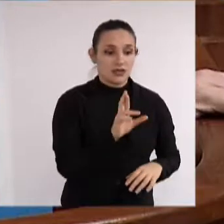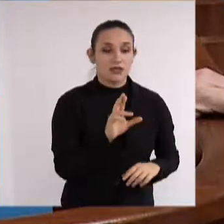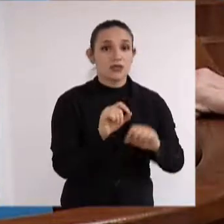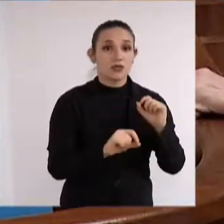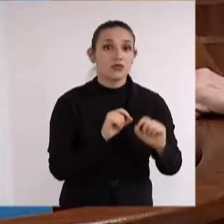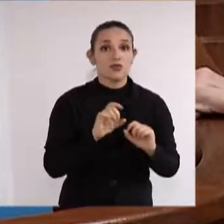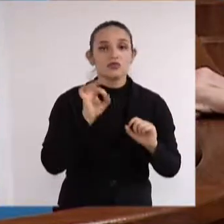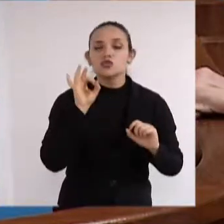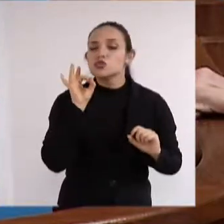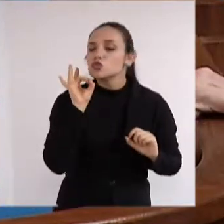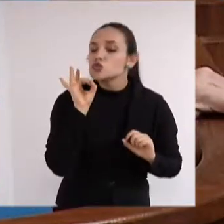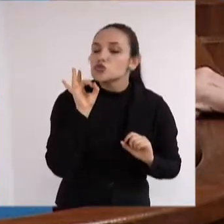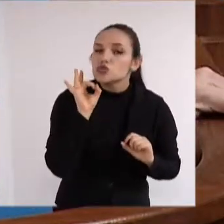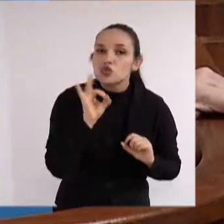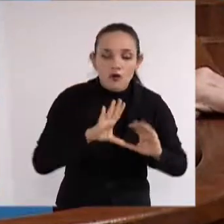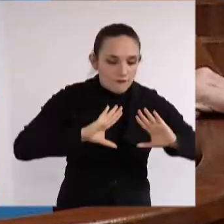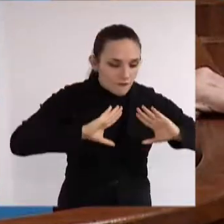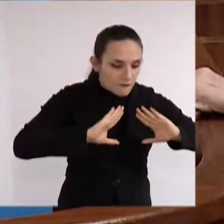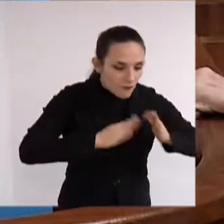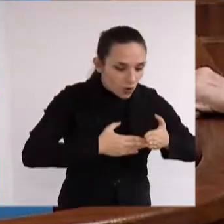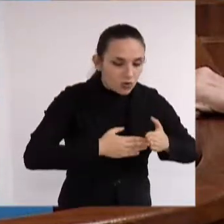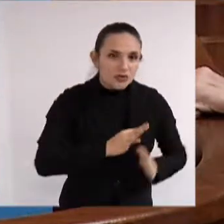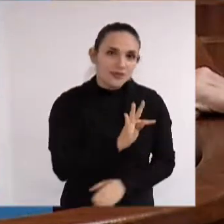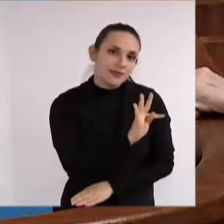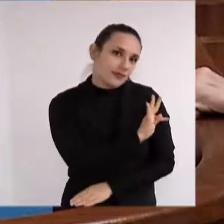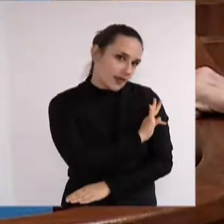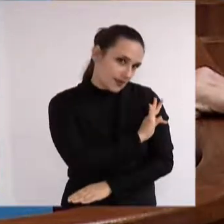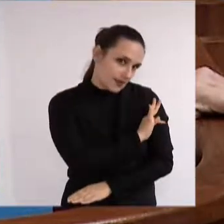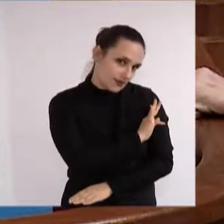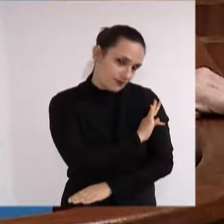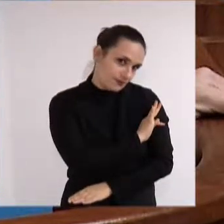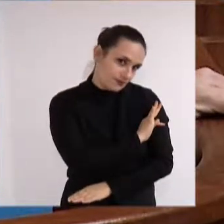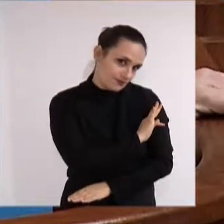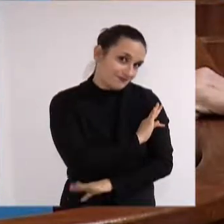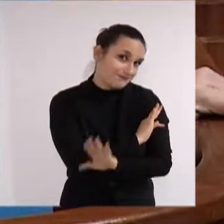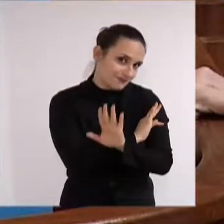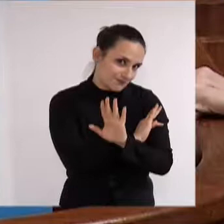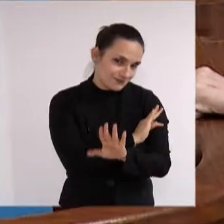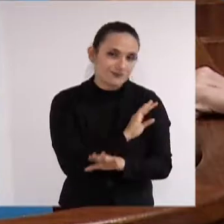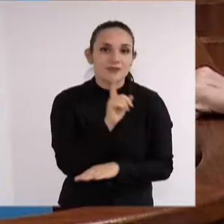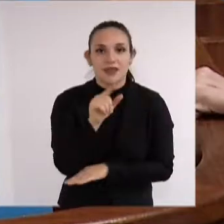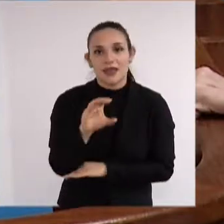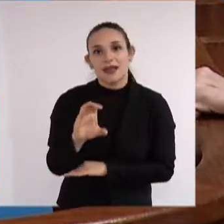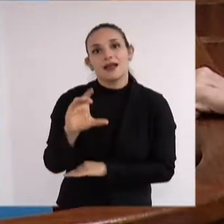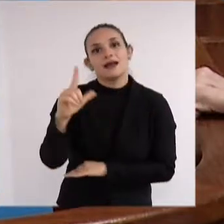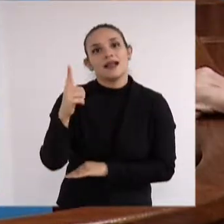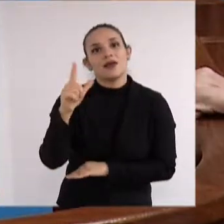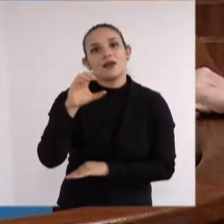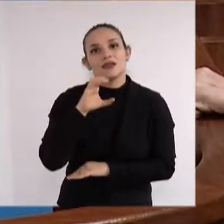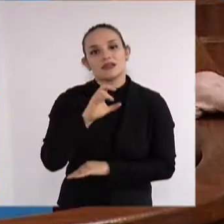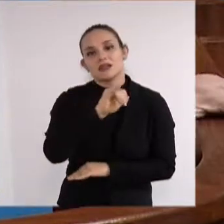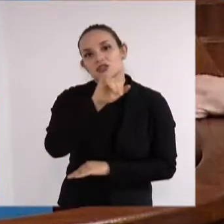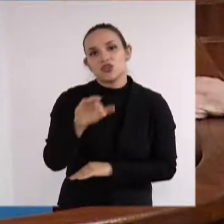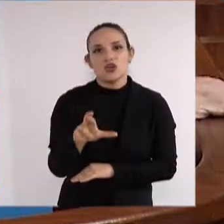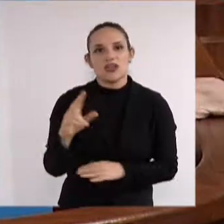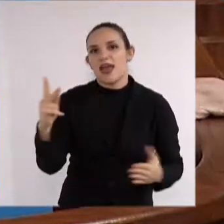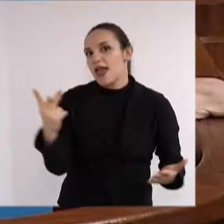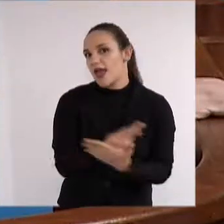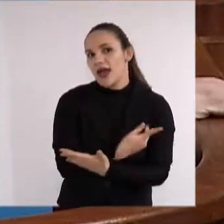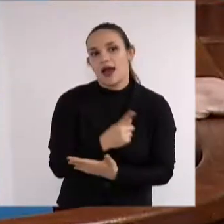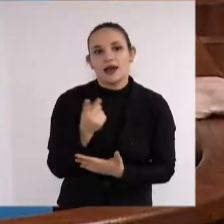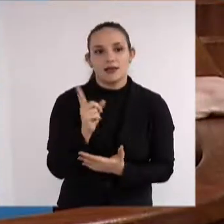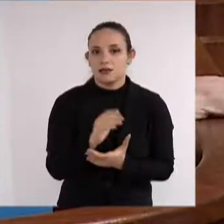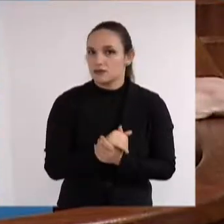é eminentemente técnico. Agora, evidente que a CCJR não é infalível, assim como